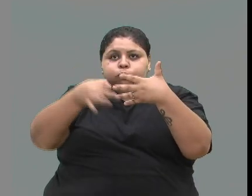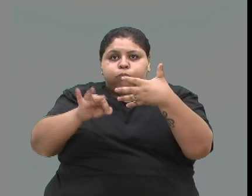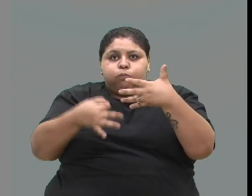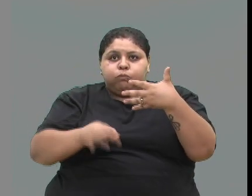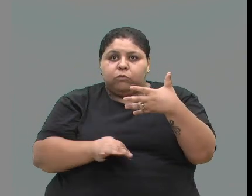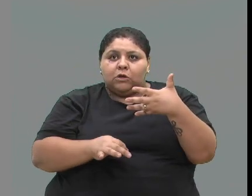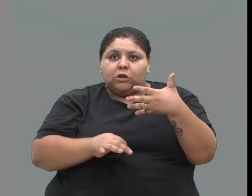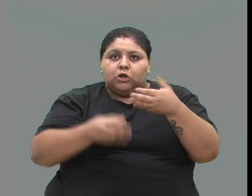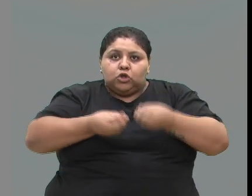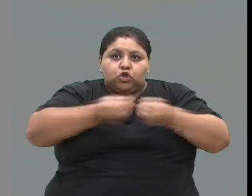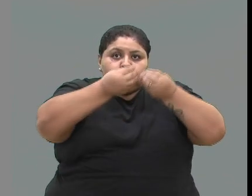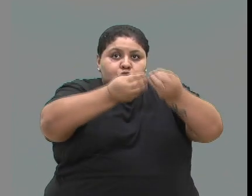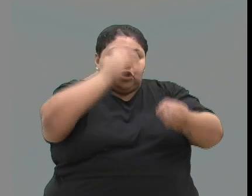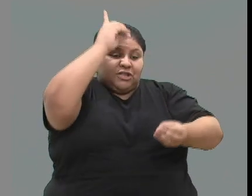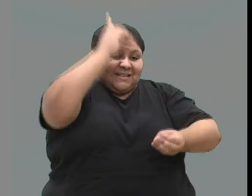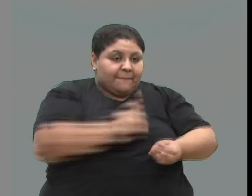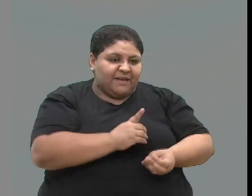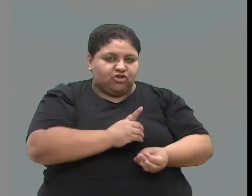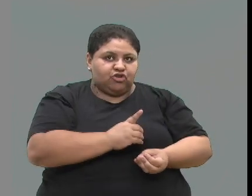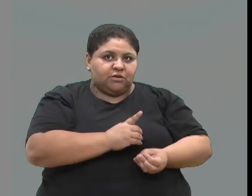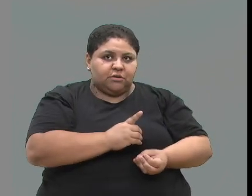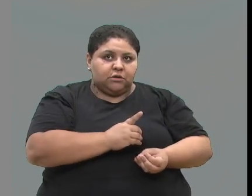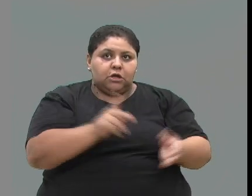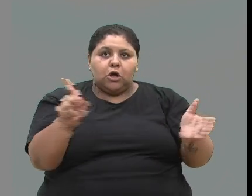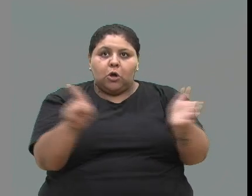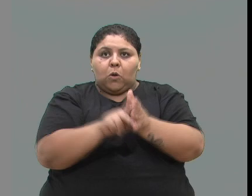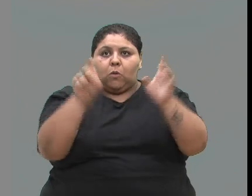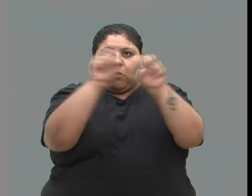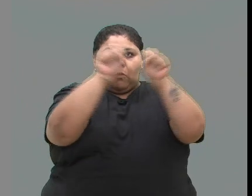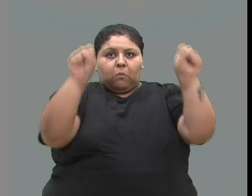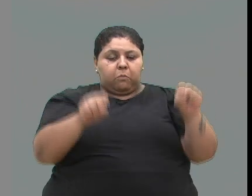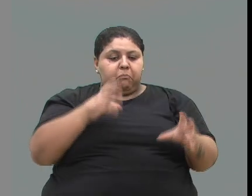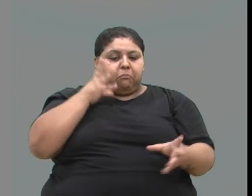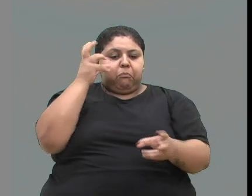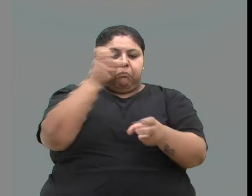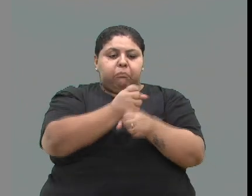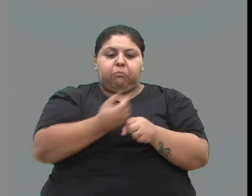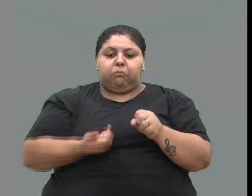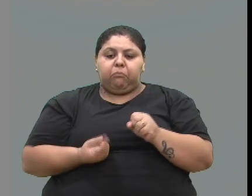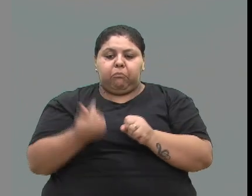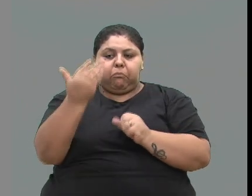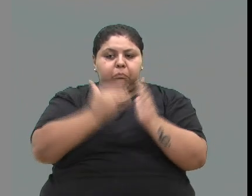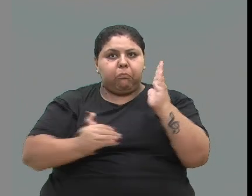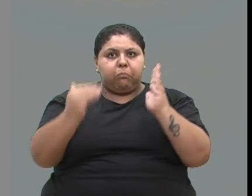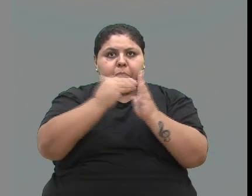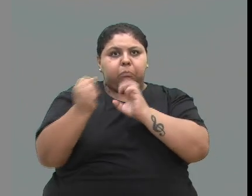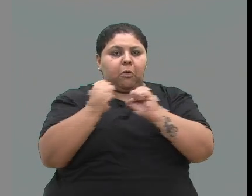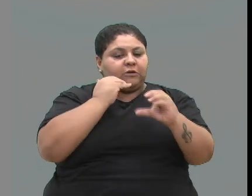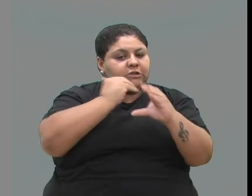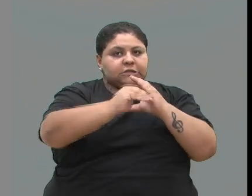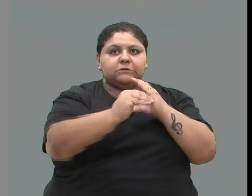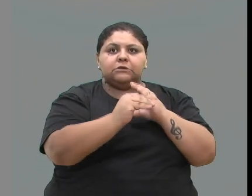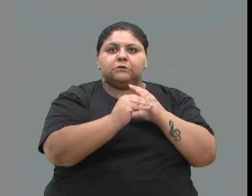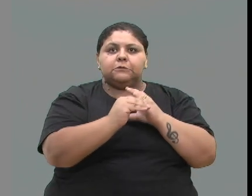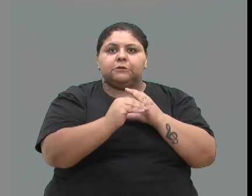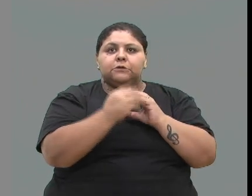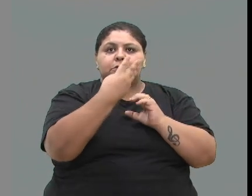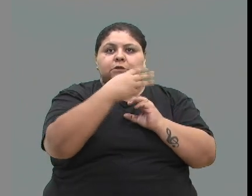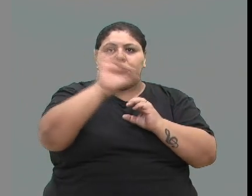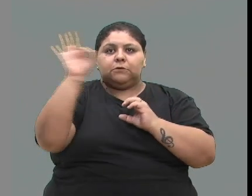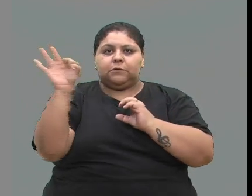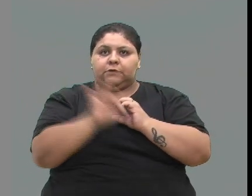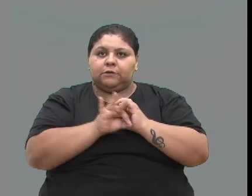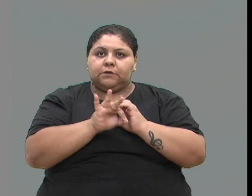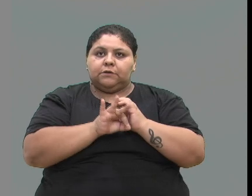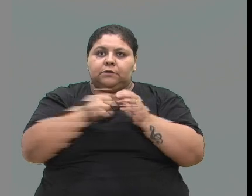Doações diretamente na declaração. O próprio sistema calcula qual o valor máximo que você pode destinar, sendo 3%